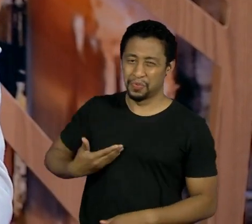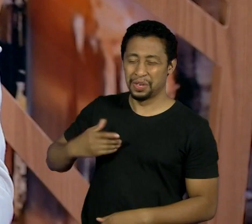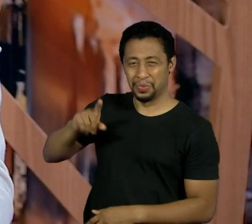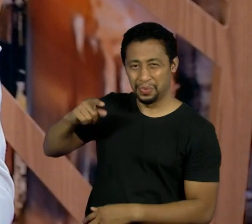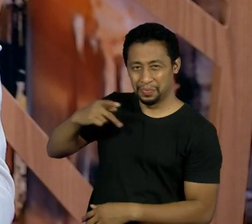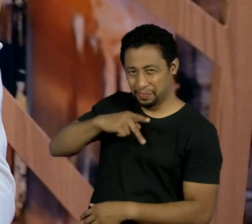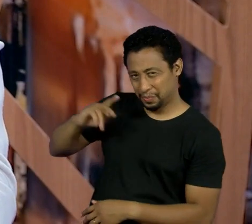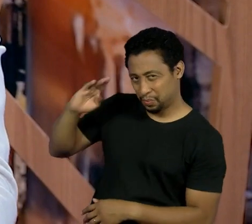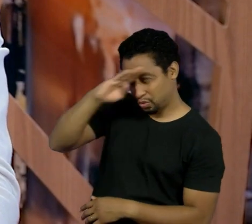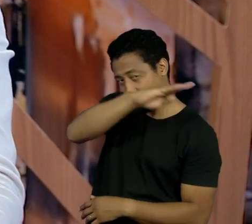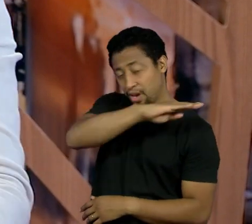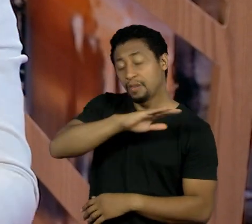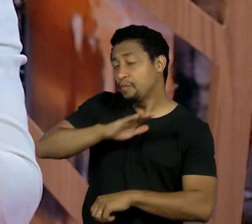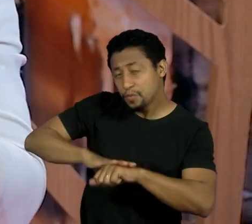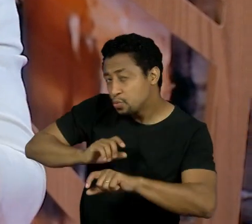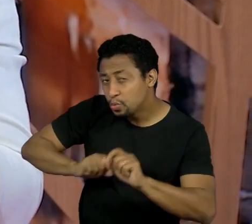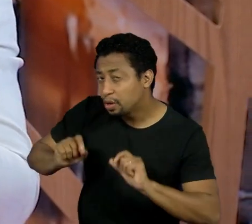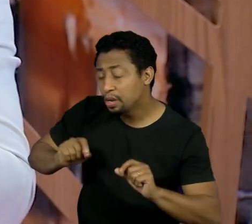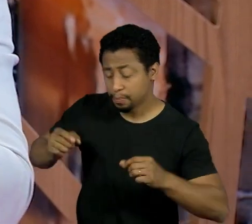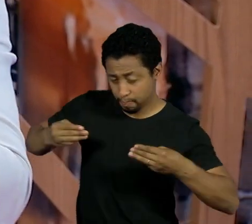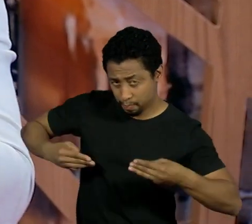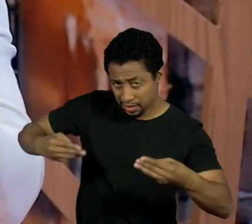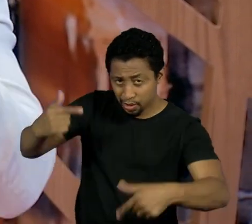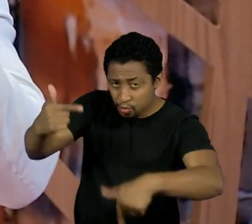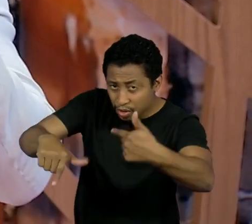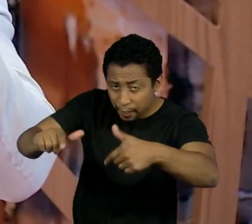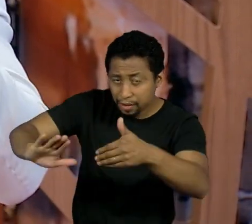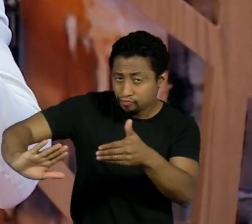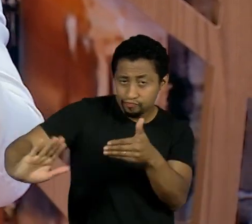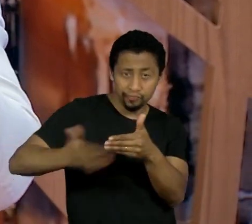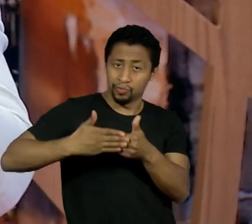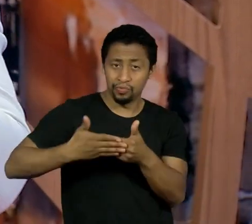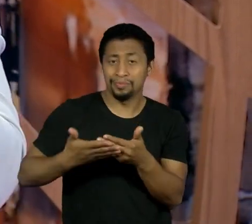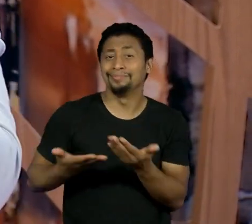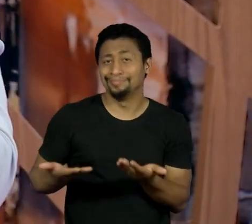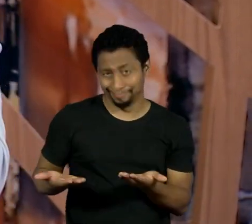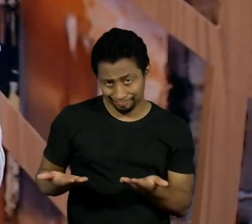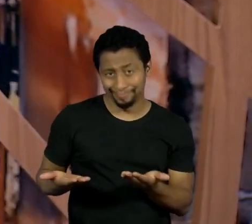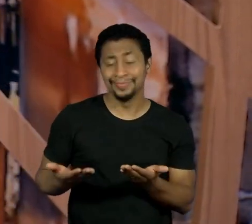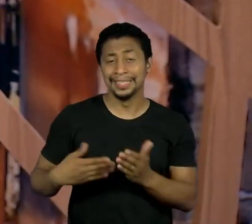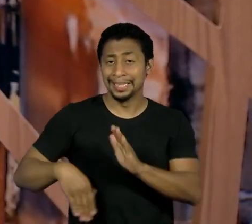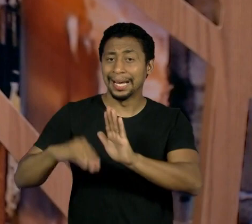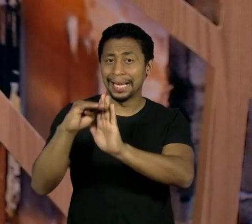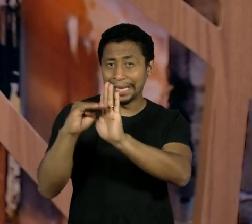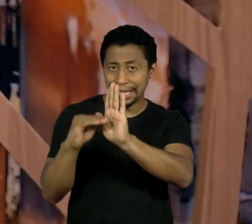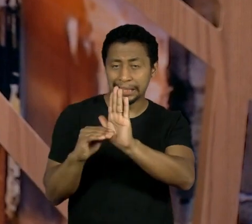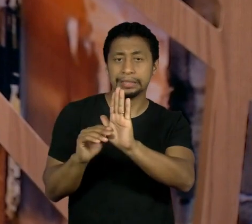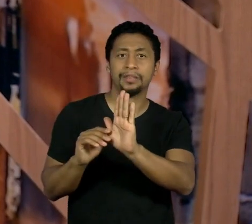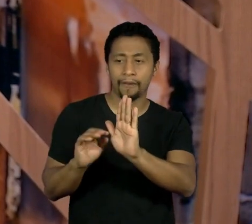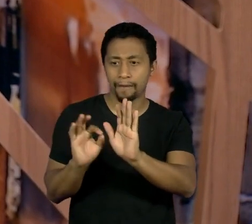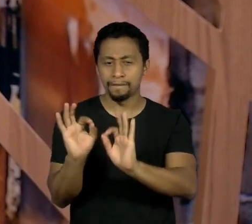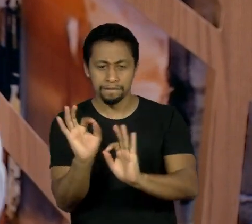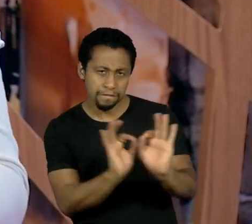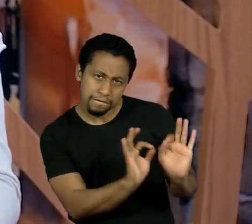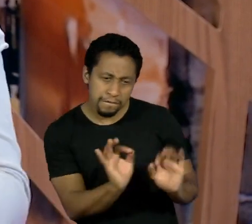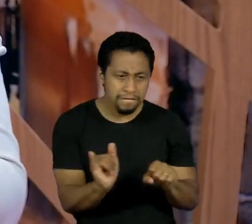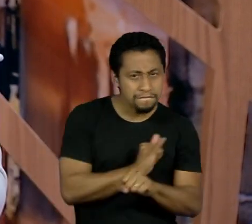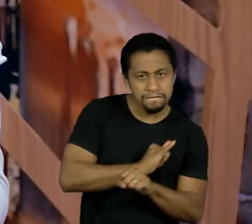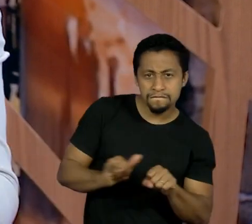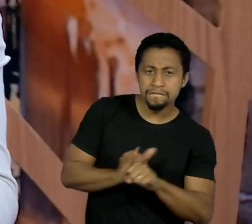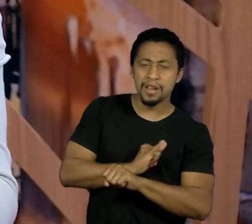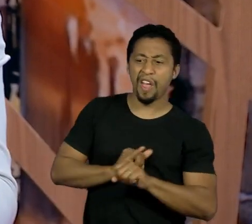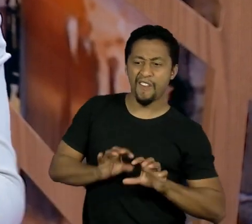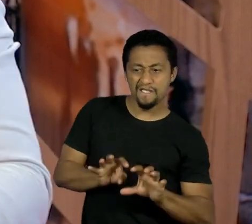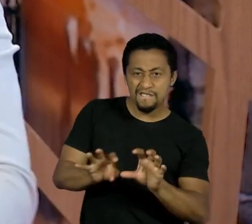do Trabalho. Então você vê que são políticas que foram gradativamente implementadas para que o trabalho análogo à escravidão pudesse dar esse boom